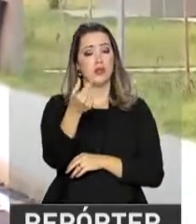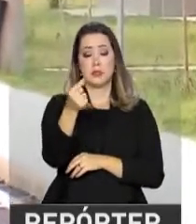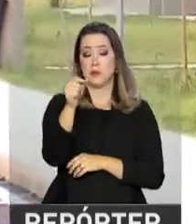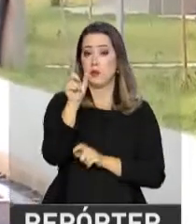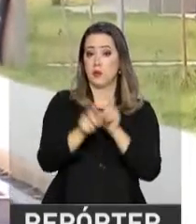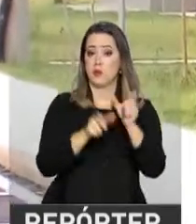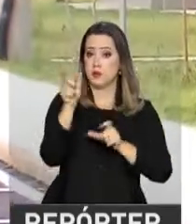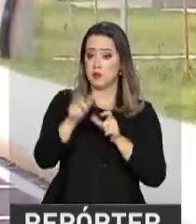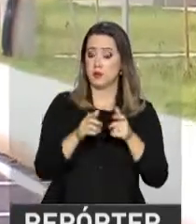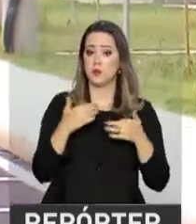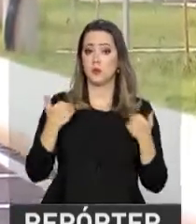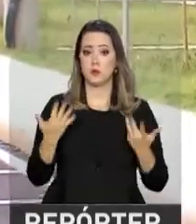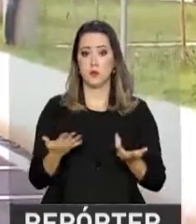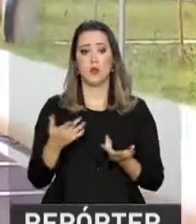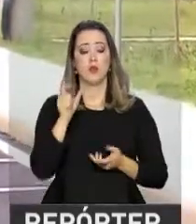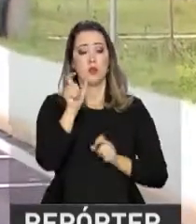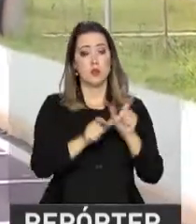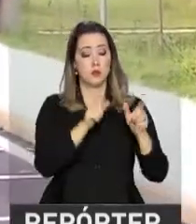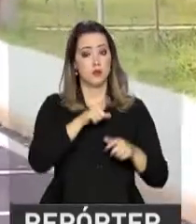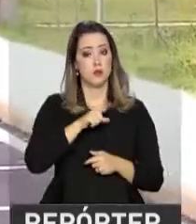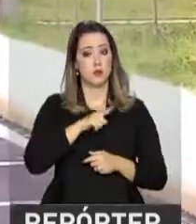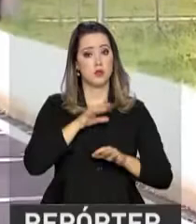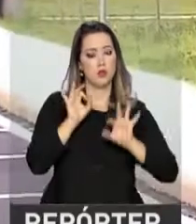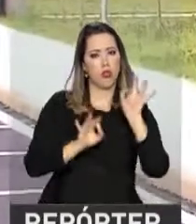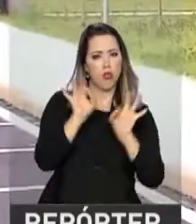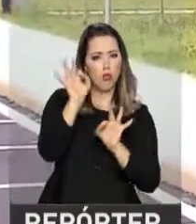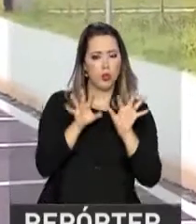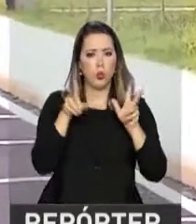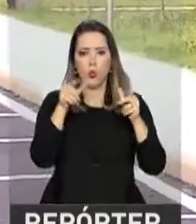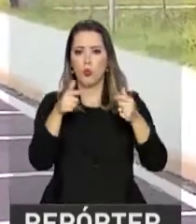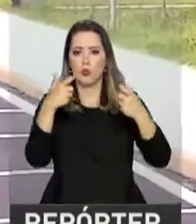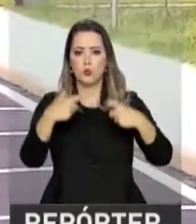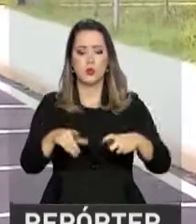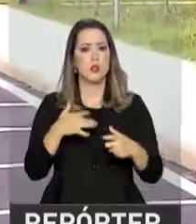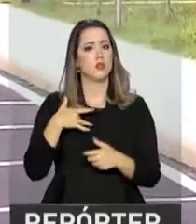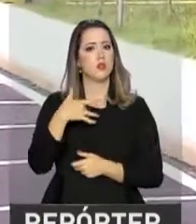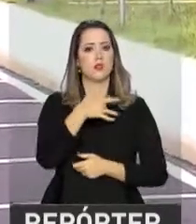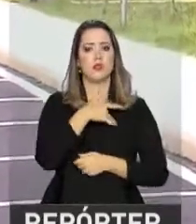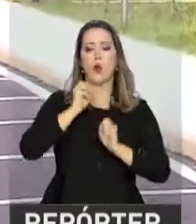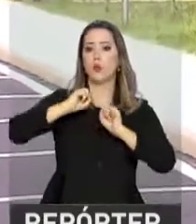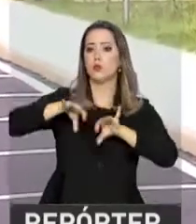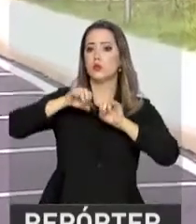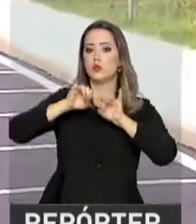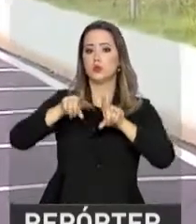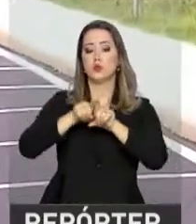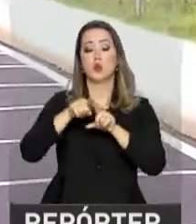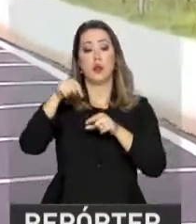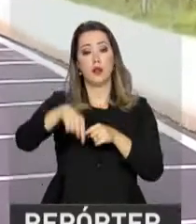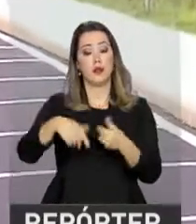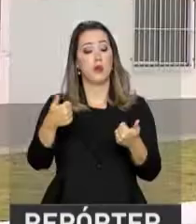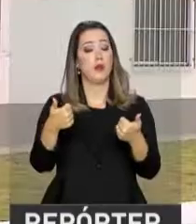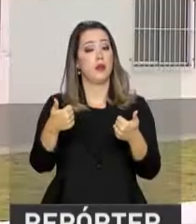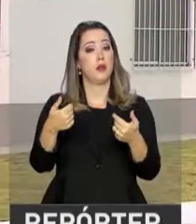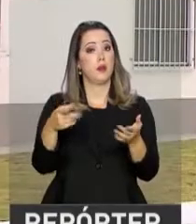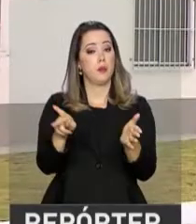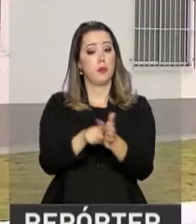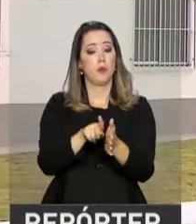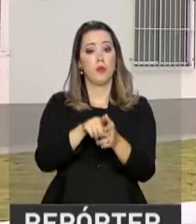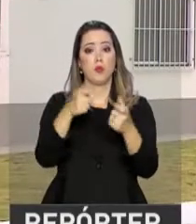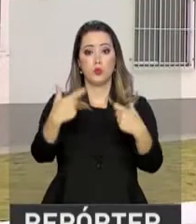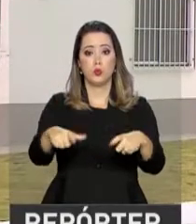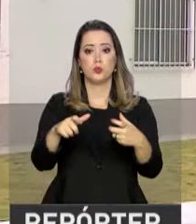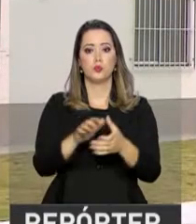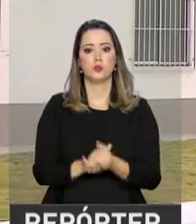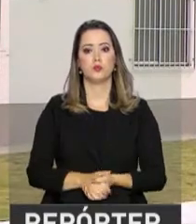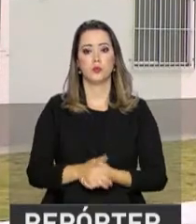pessoas os moradores vão contar com estrutura completa de saúde e educação aqui mesmo no bairro ao redor do